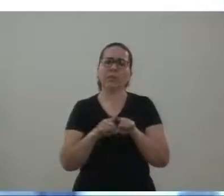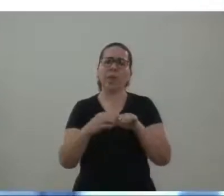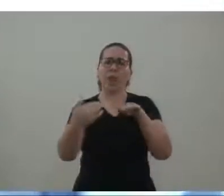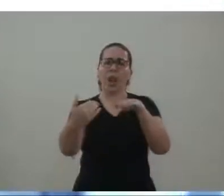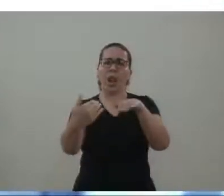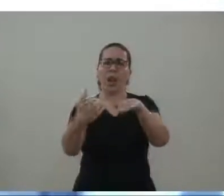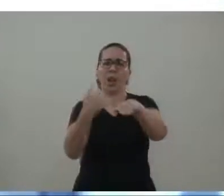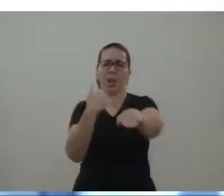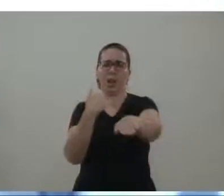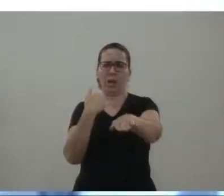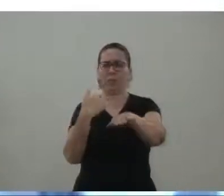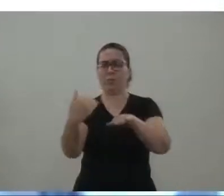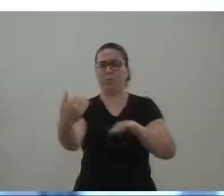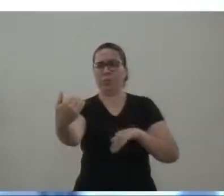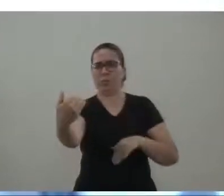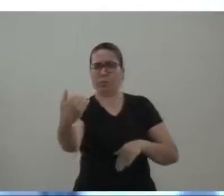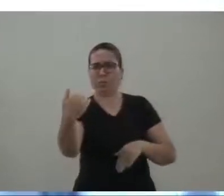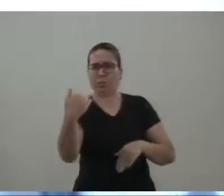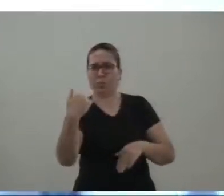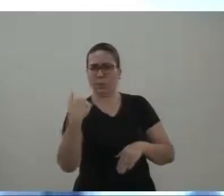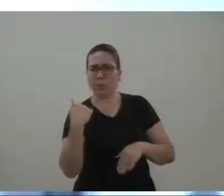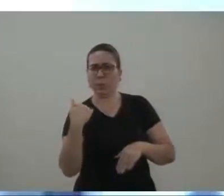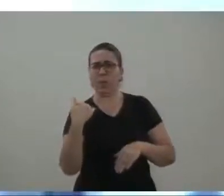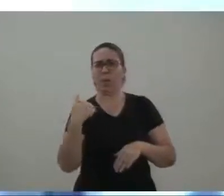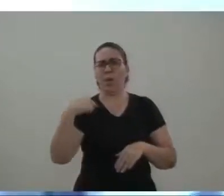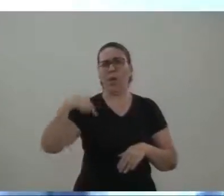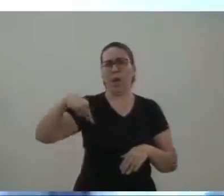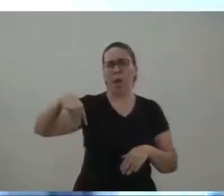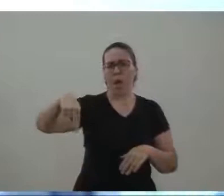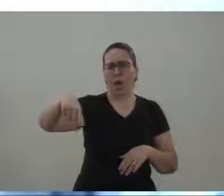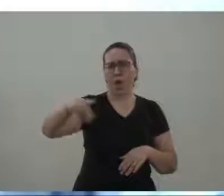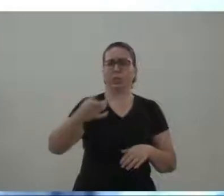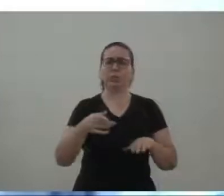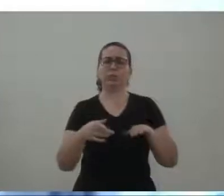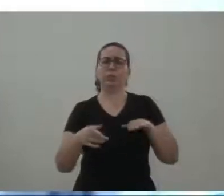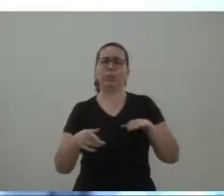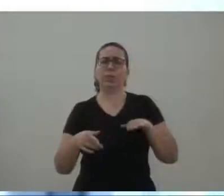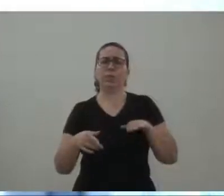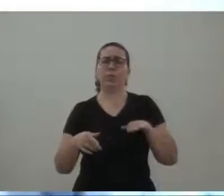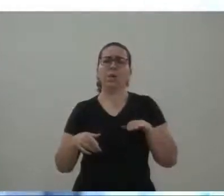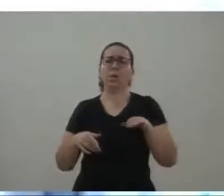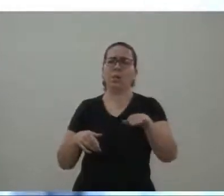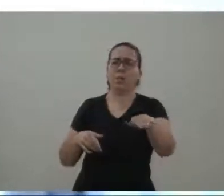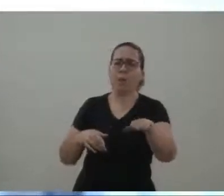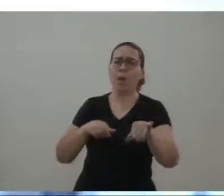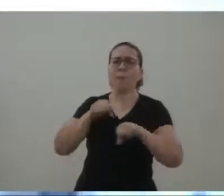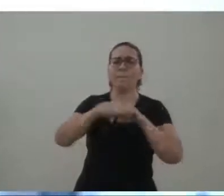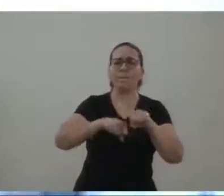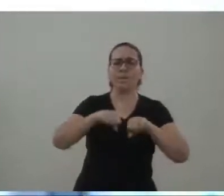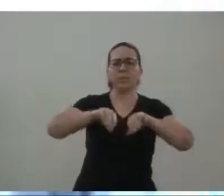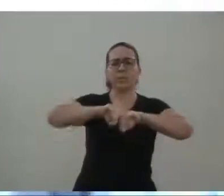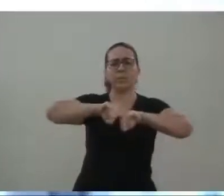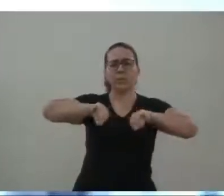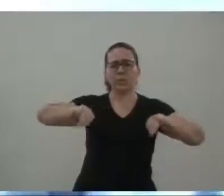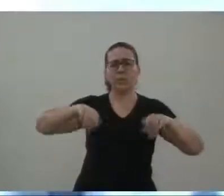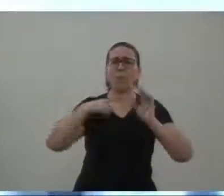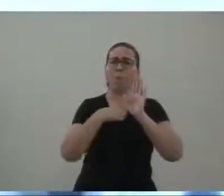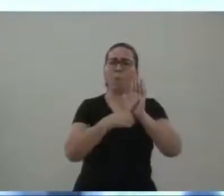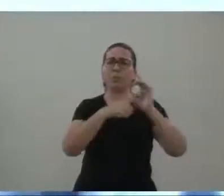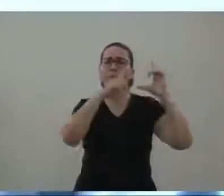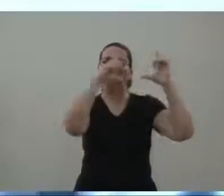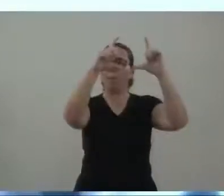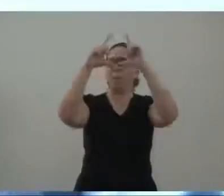lado, de um lado, outro, de outro ali da represa, você já consegue, com mais uma boa sinalização